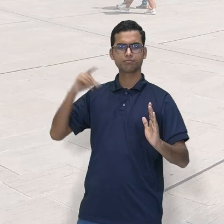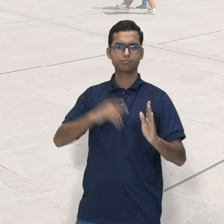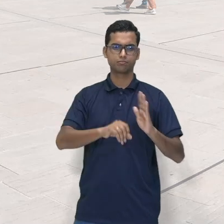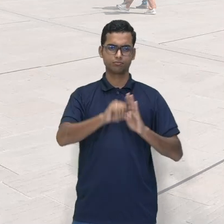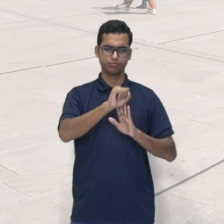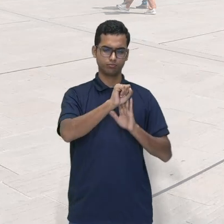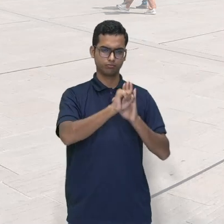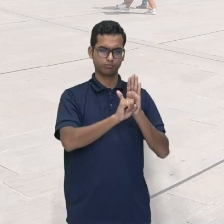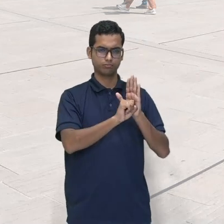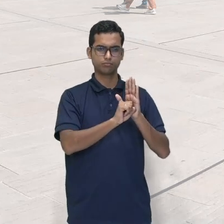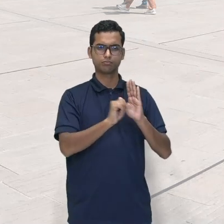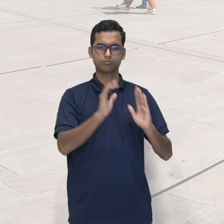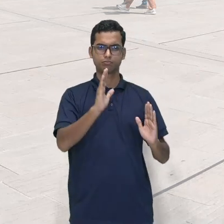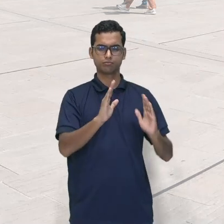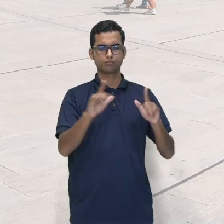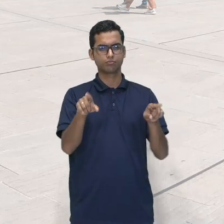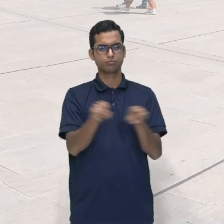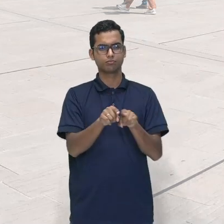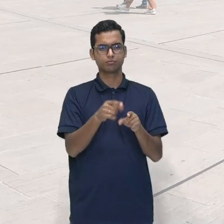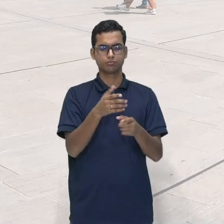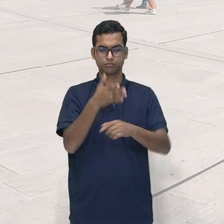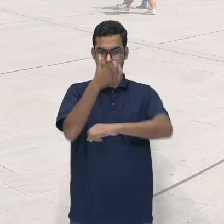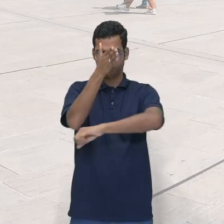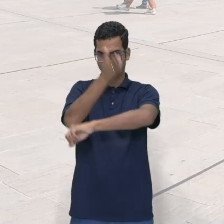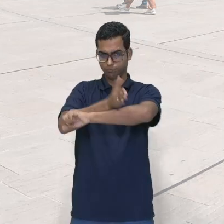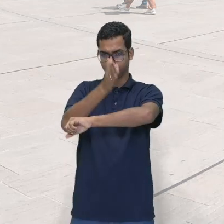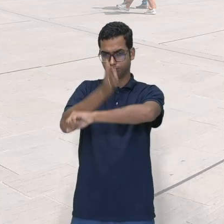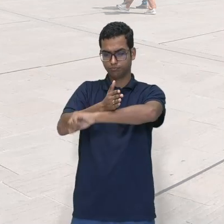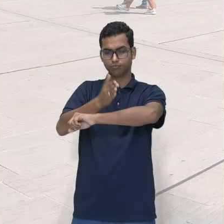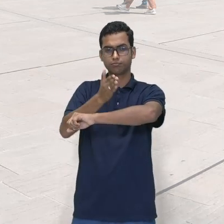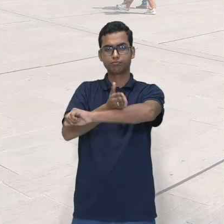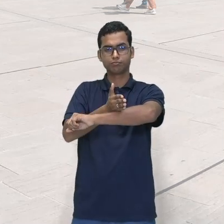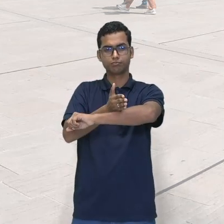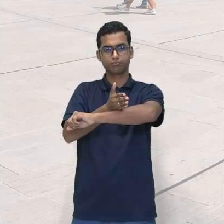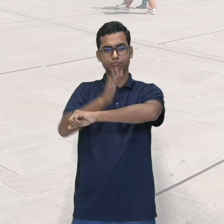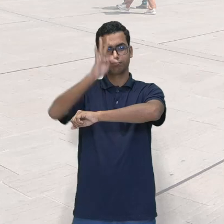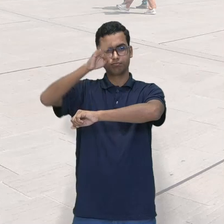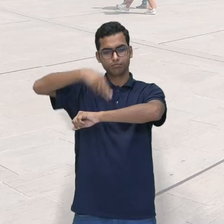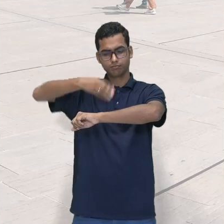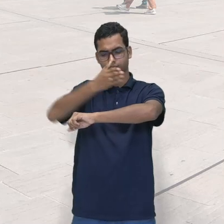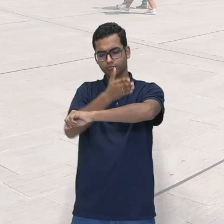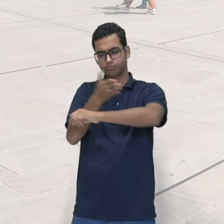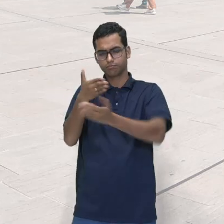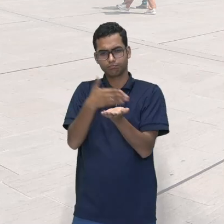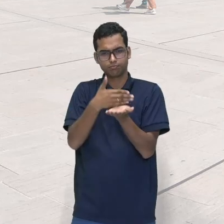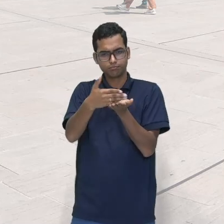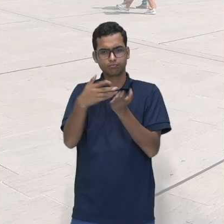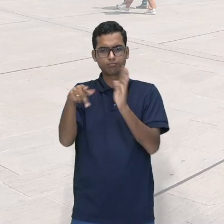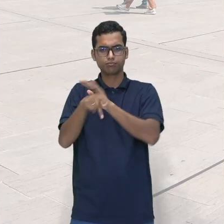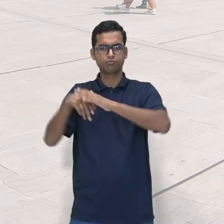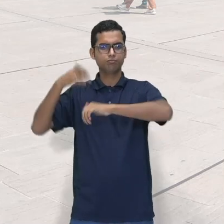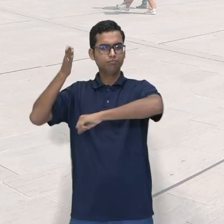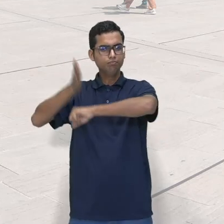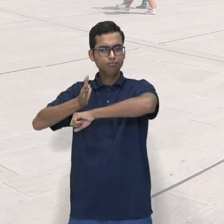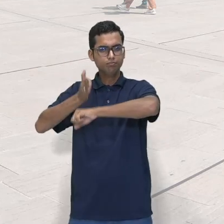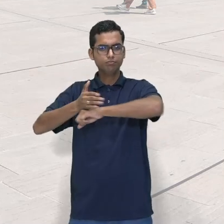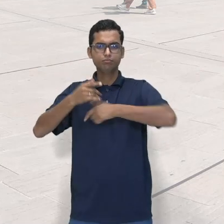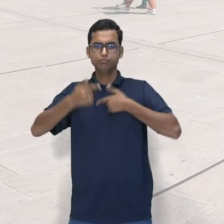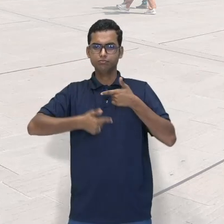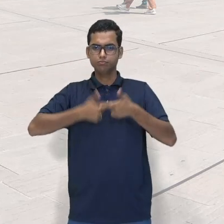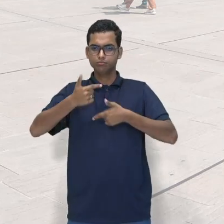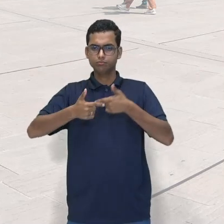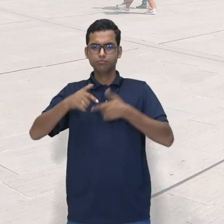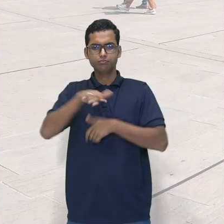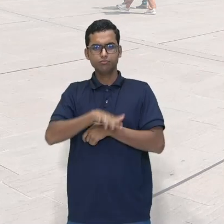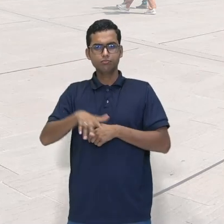Idade Média e início da Idade Moderna. Então, ele é um movimento cultural, político e econômico. O seu